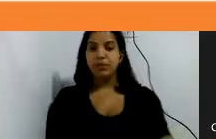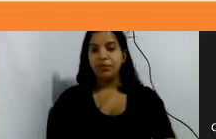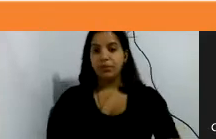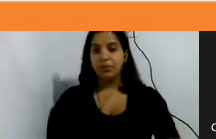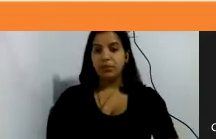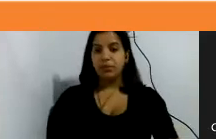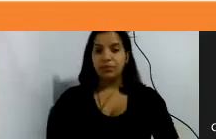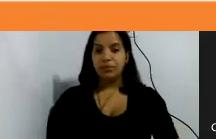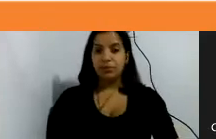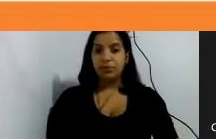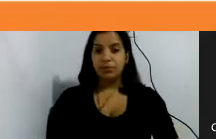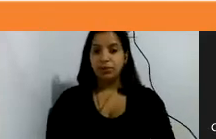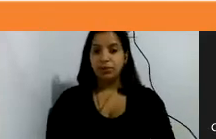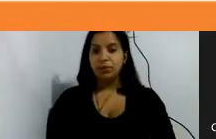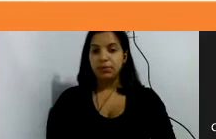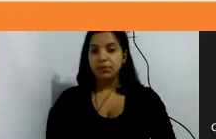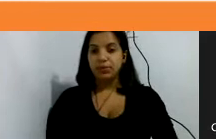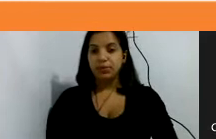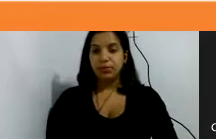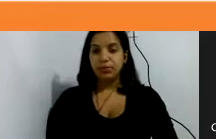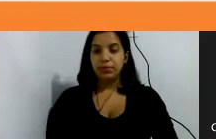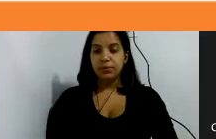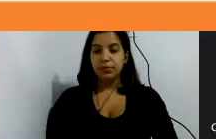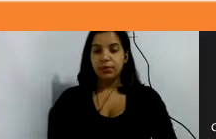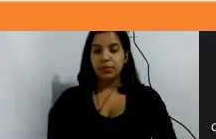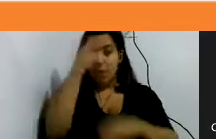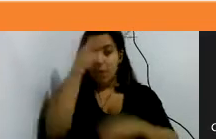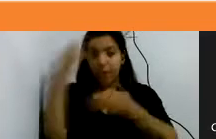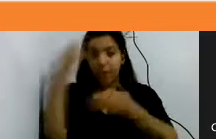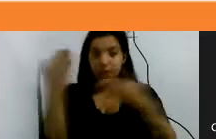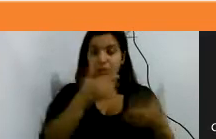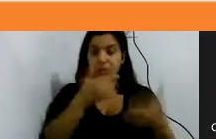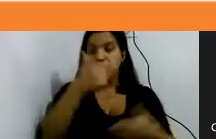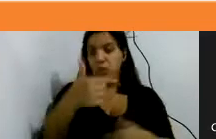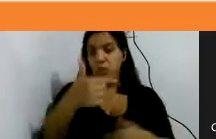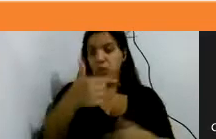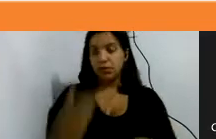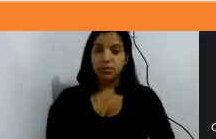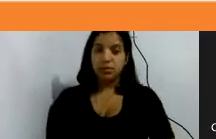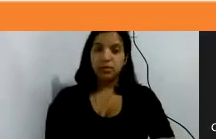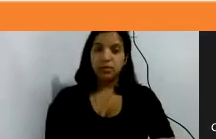positivo. E o paciente 2?